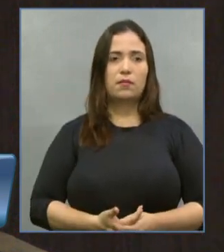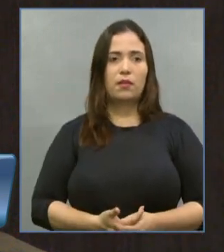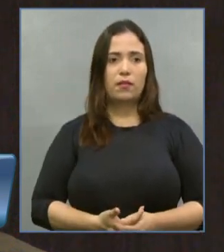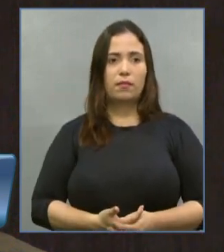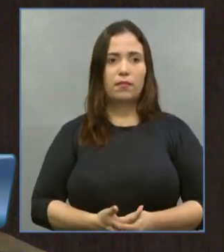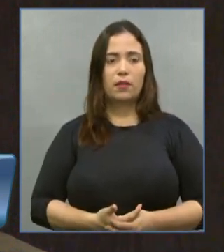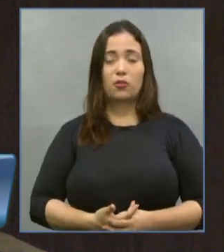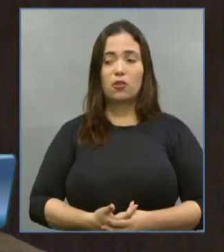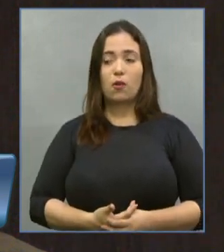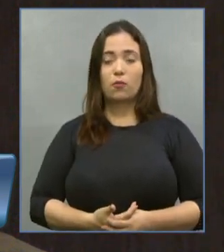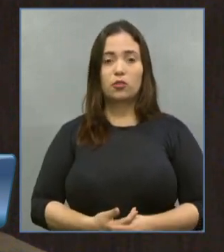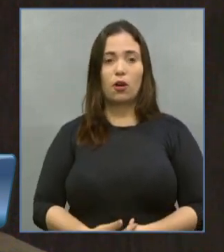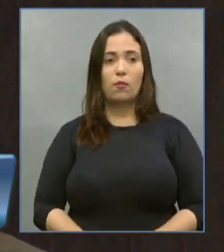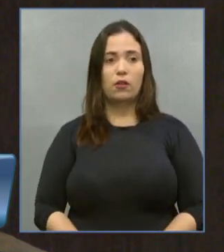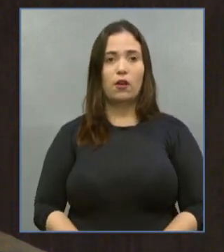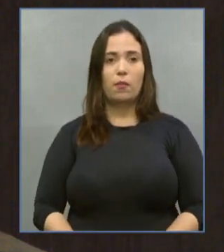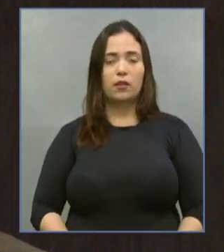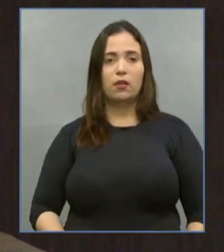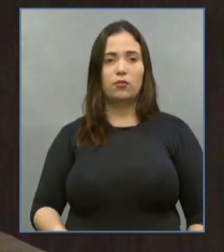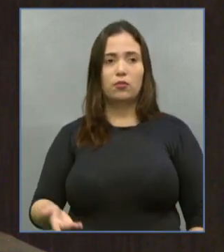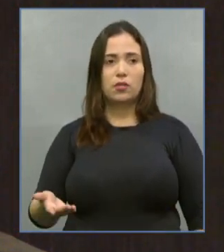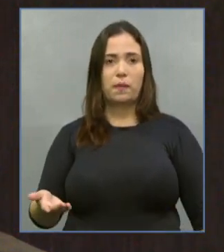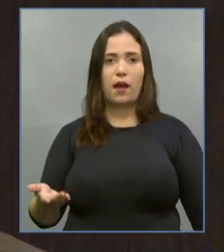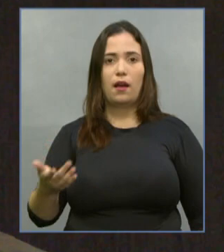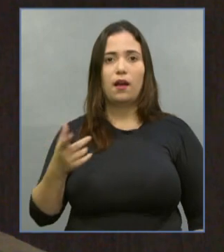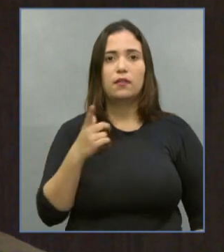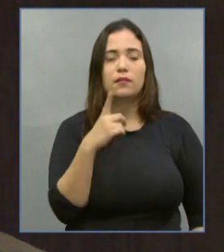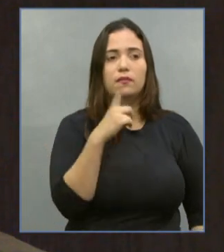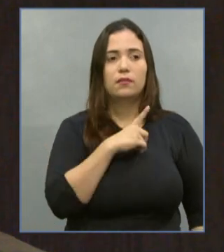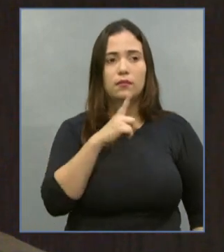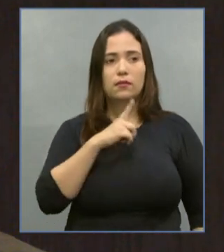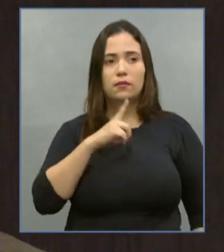notícias e informações mais positivas.